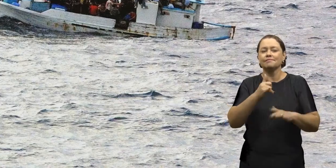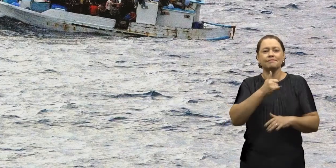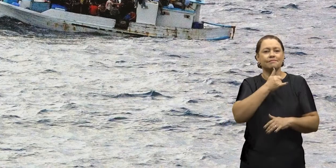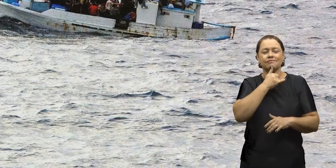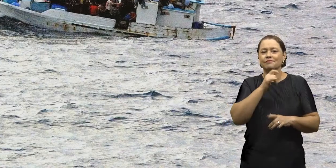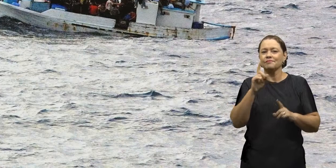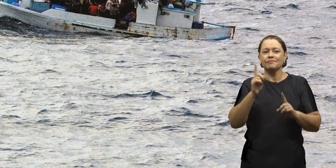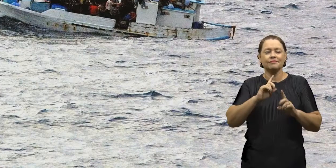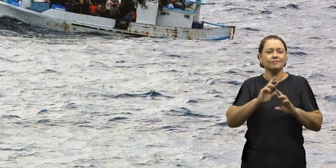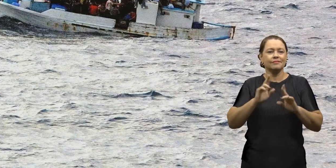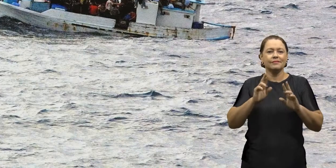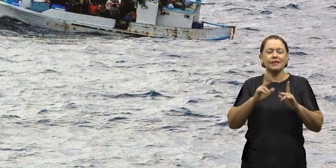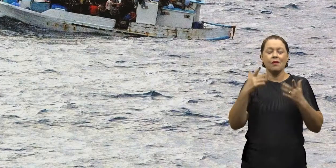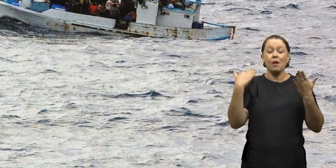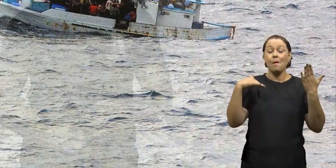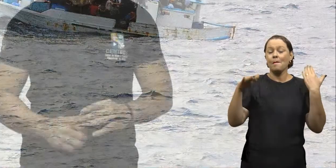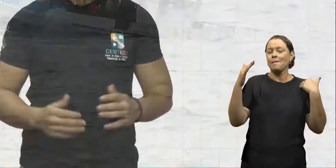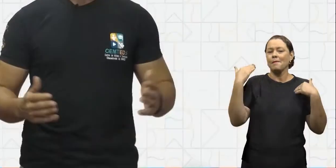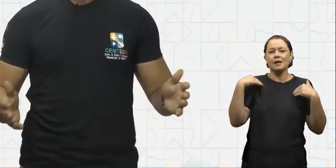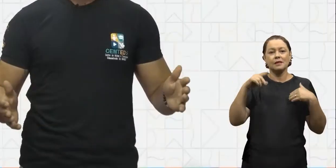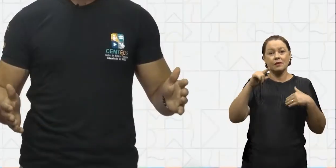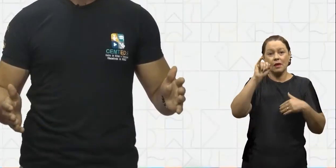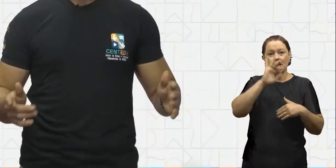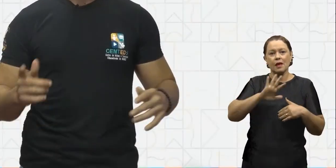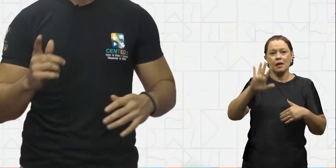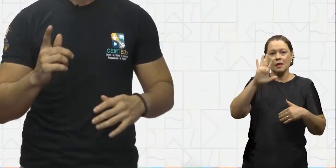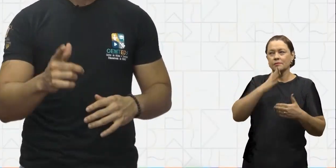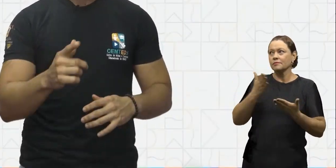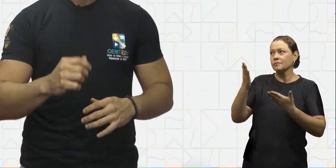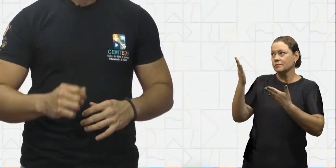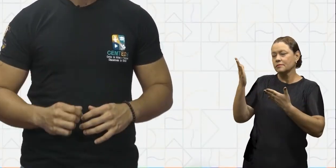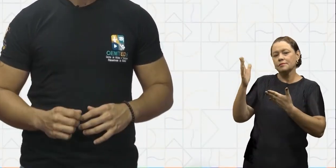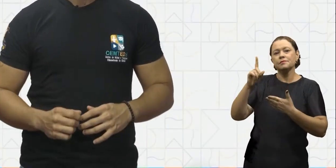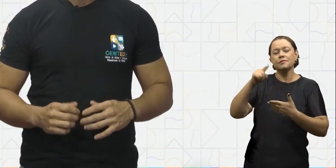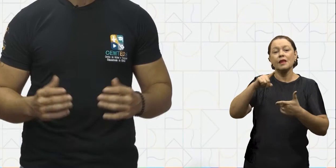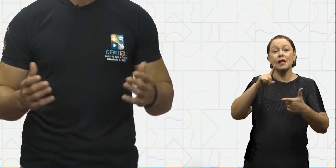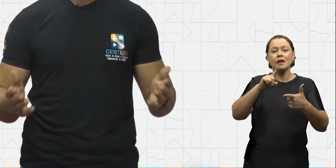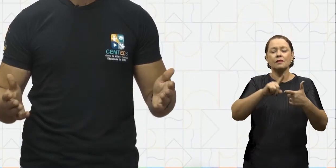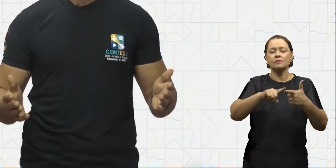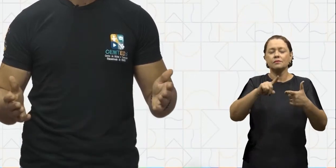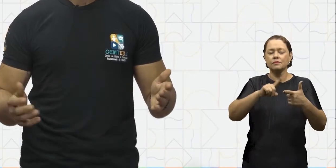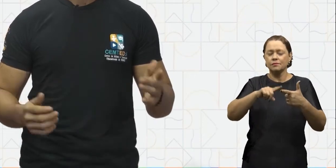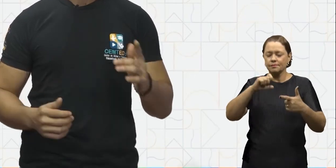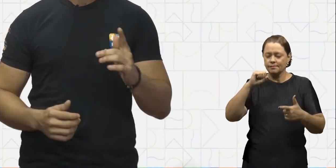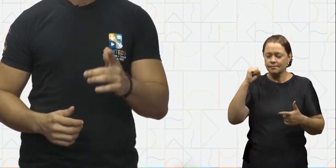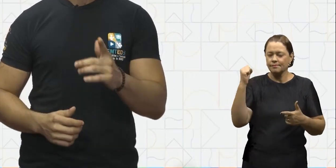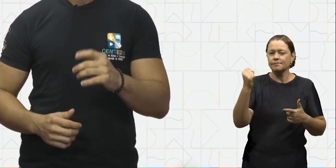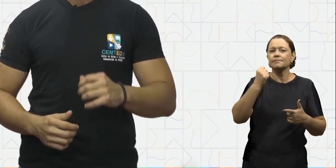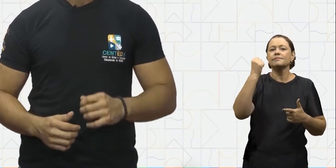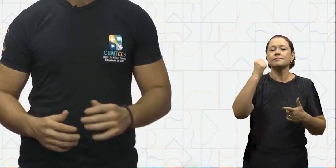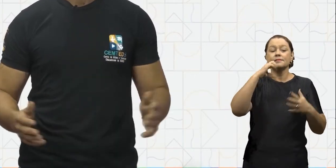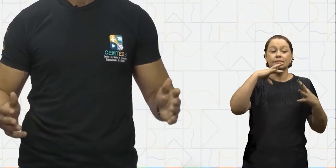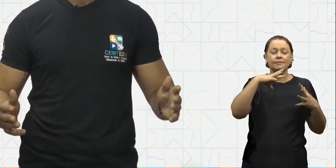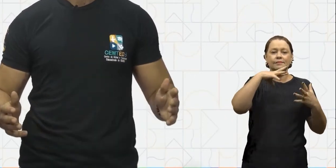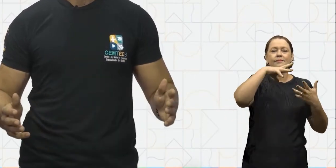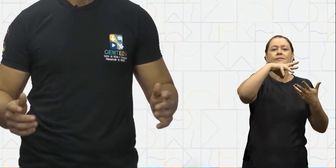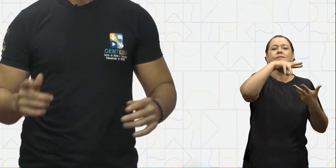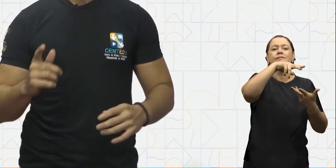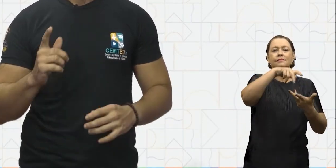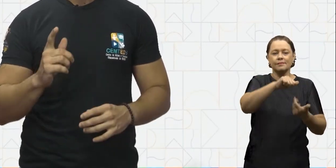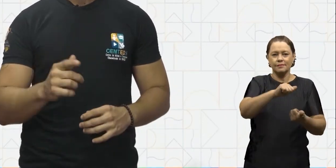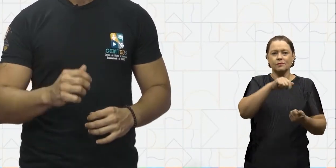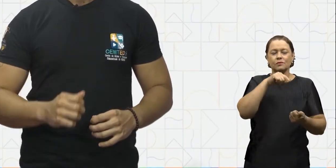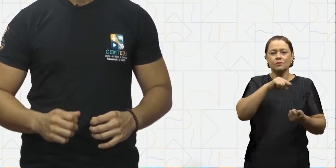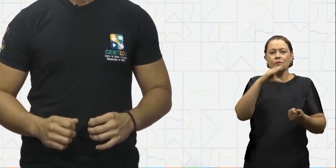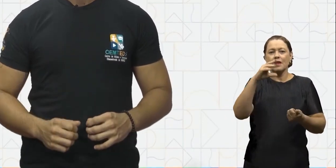infelizmente não era uma viagem a passeio. Esta imagem tem muito a ver com um problema muito sério enfrentado no mundo inteiro,